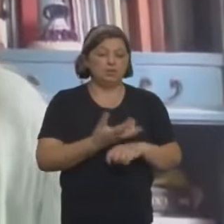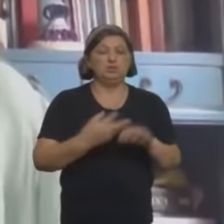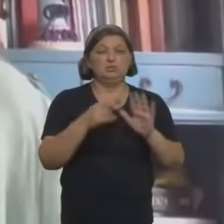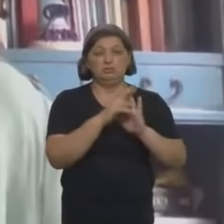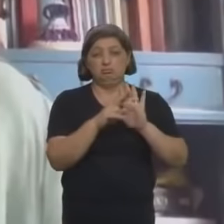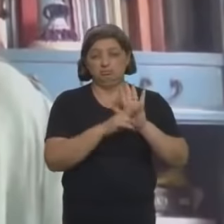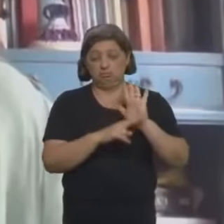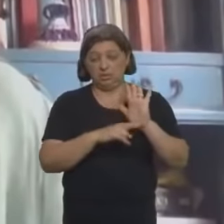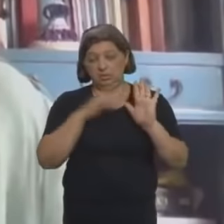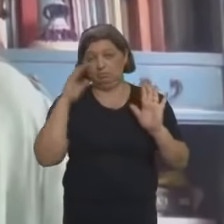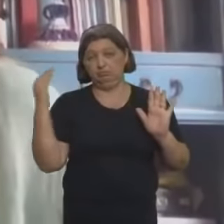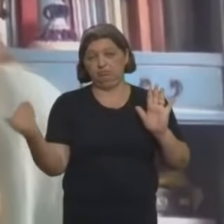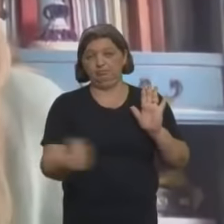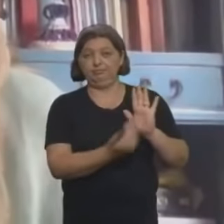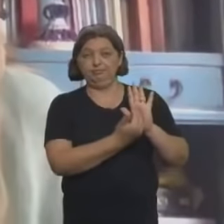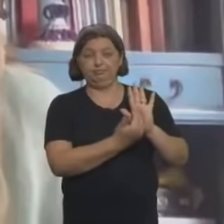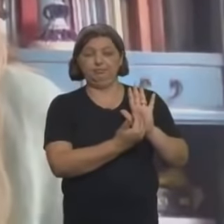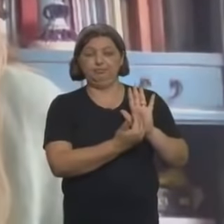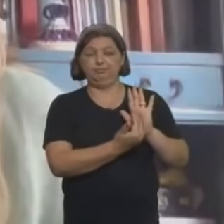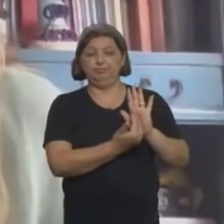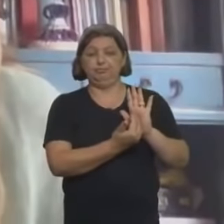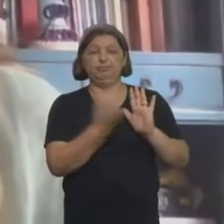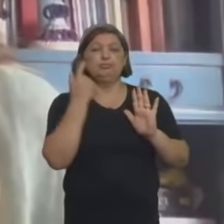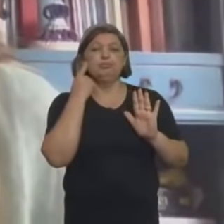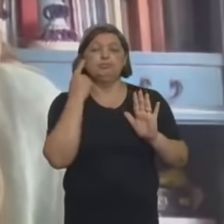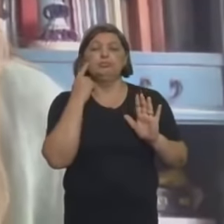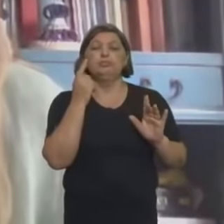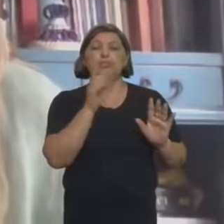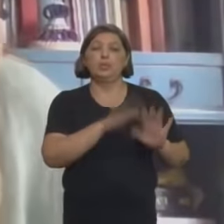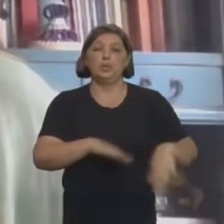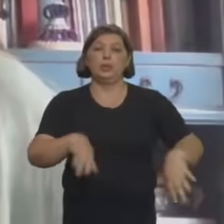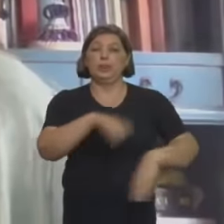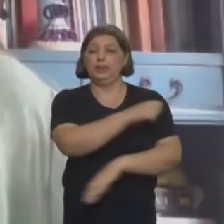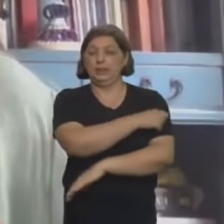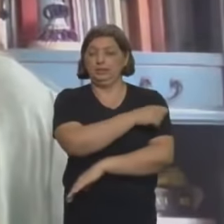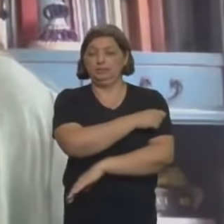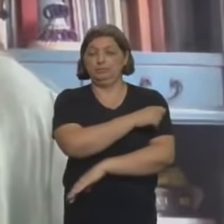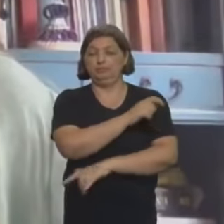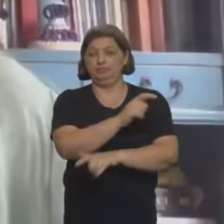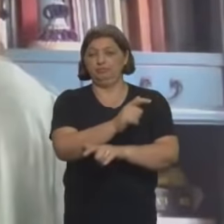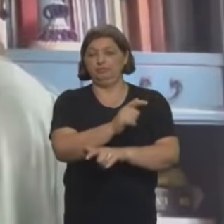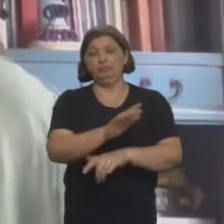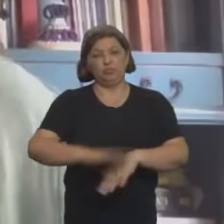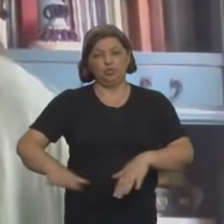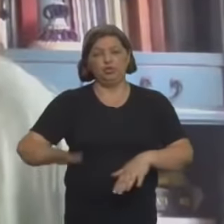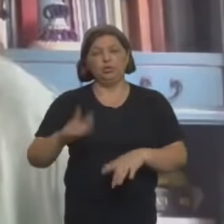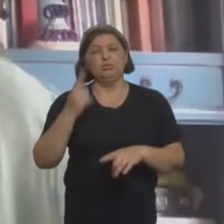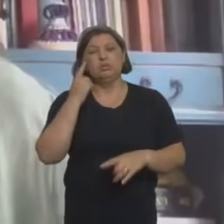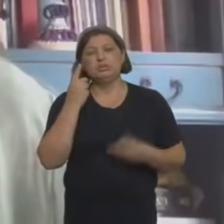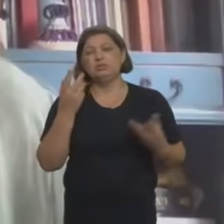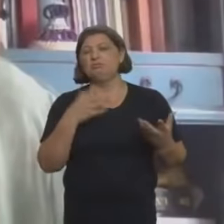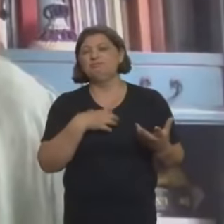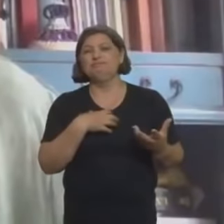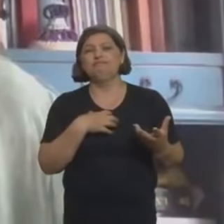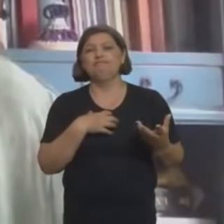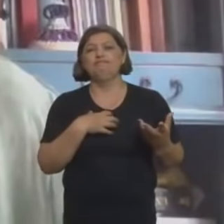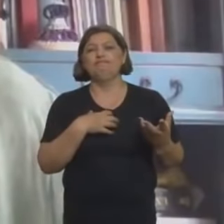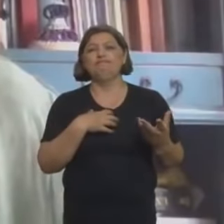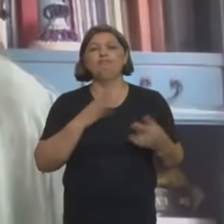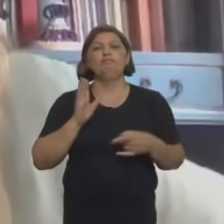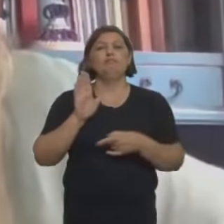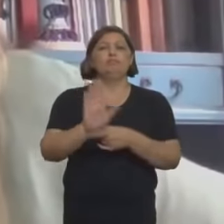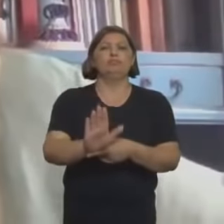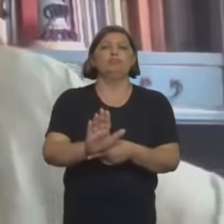regra, e coloca os alunos e os estudantes, né, a pensar de forma a